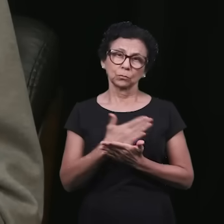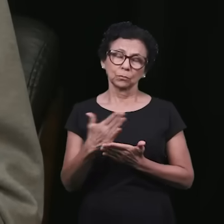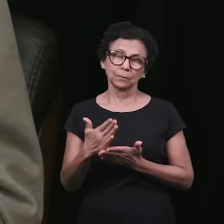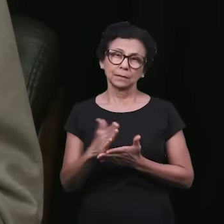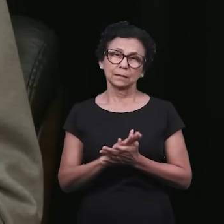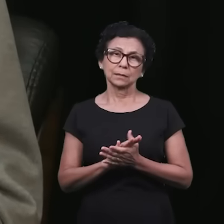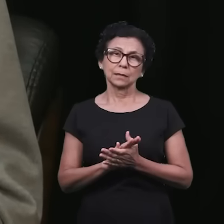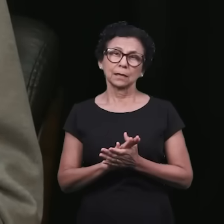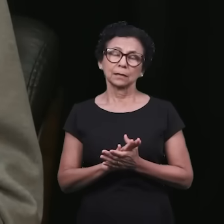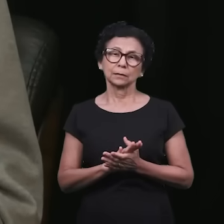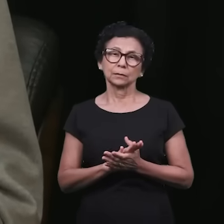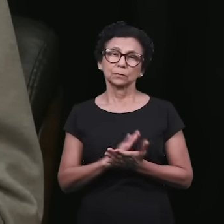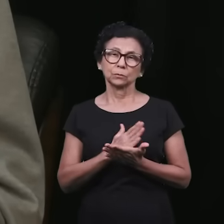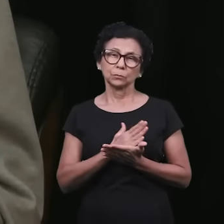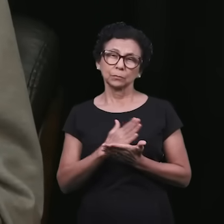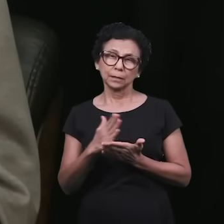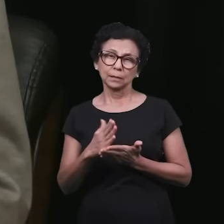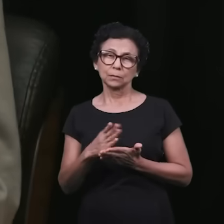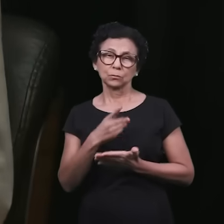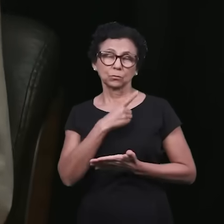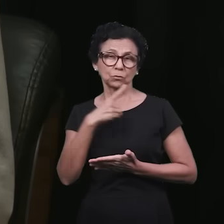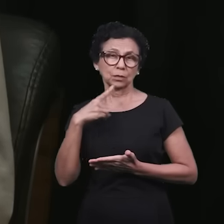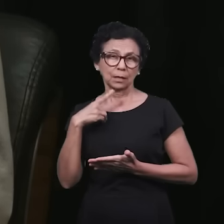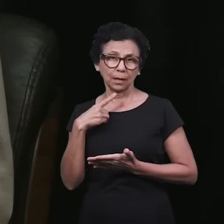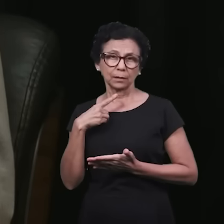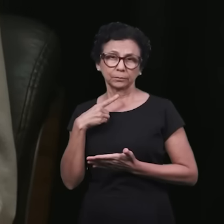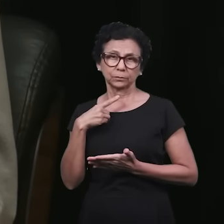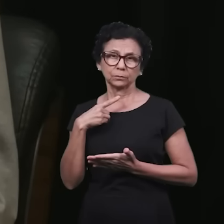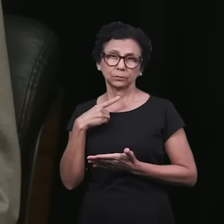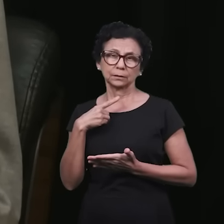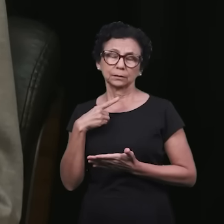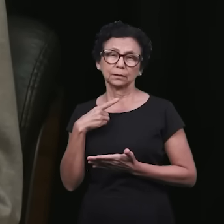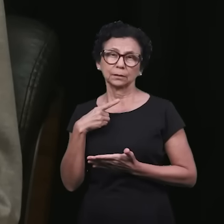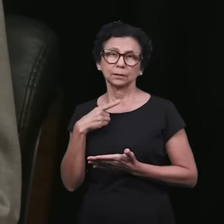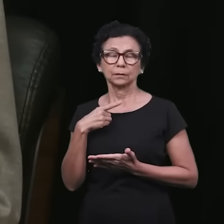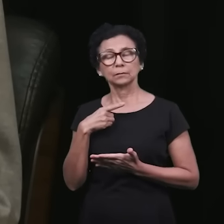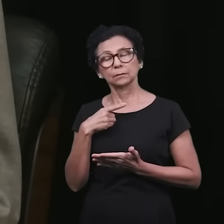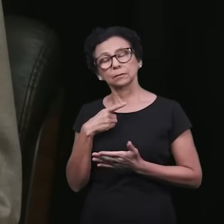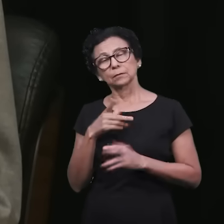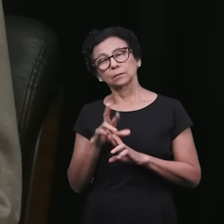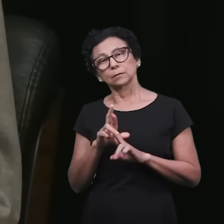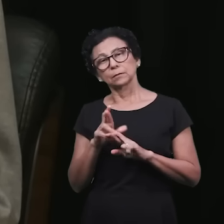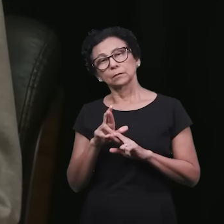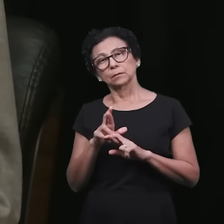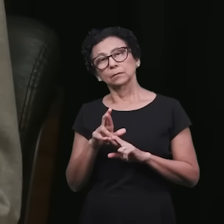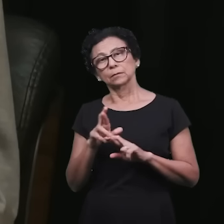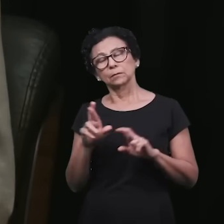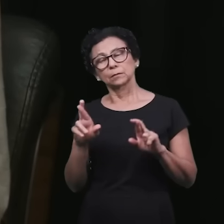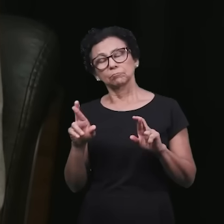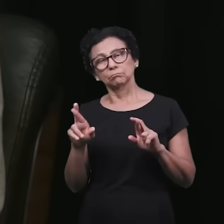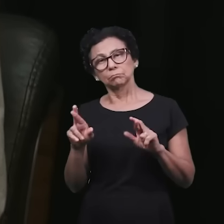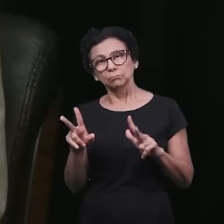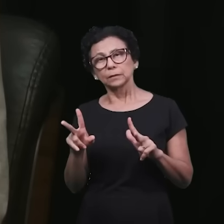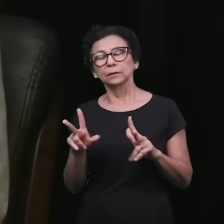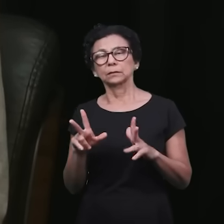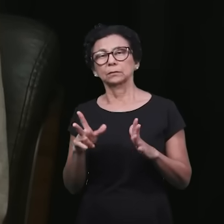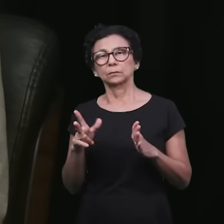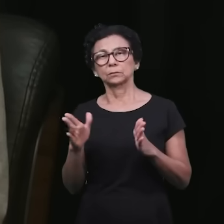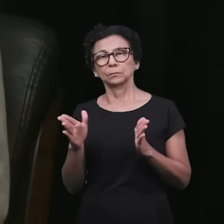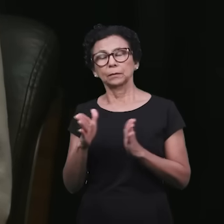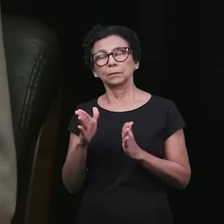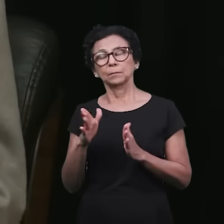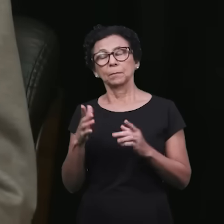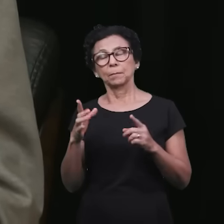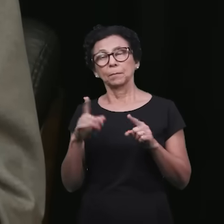no ministério da palavra. Então, o ministério dessa obra é da palavra, ou seja, de Jesus. Agora, cabe ao